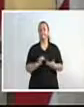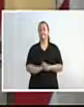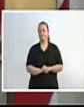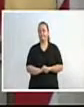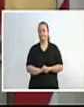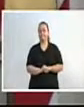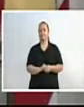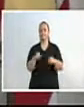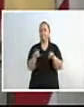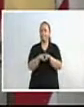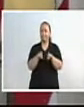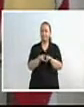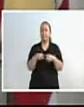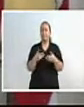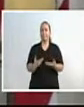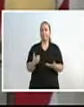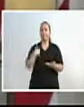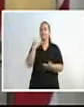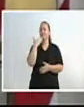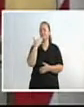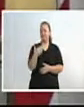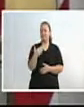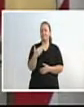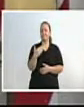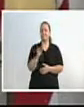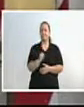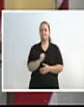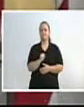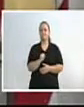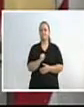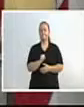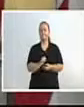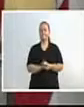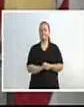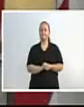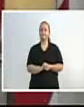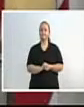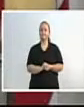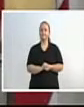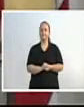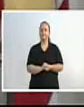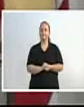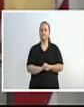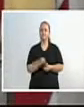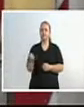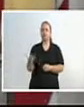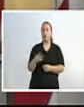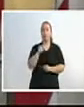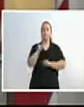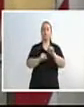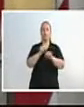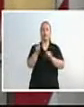Bernardo. Também fica aí a solicitação de uma nova concorrência, de uma nova